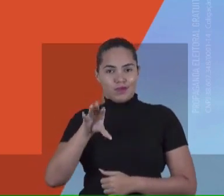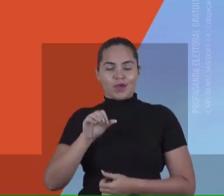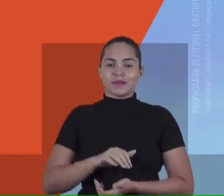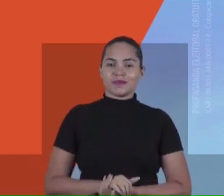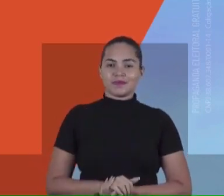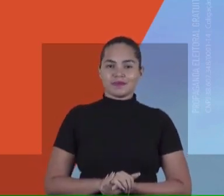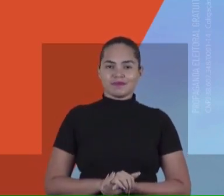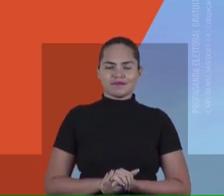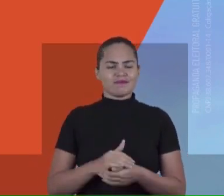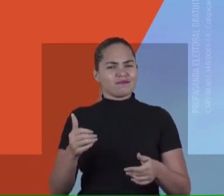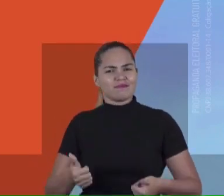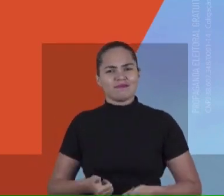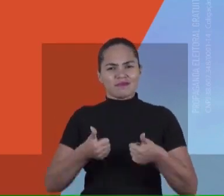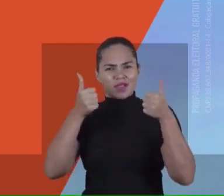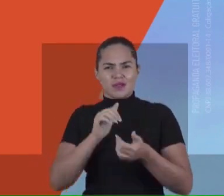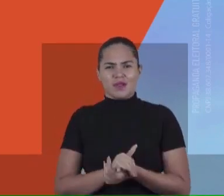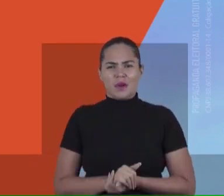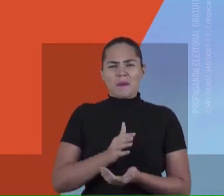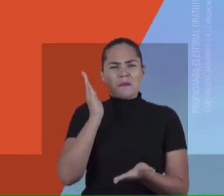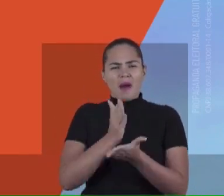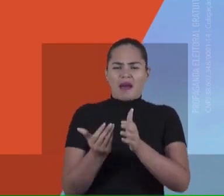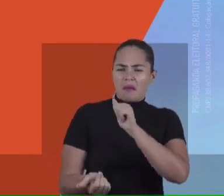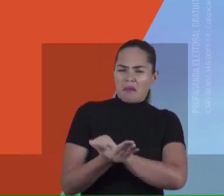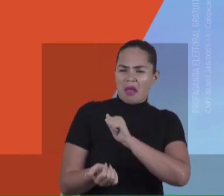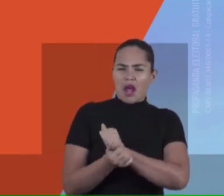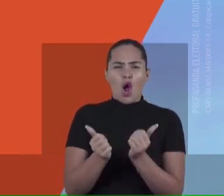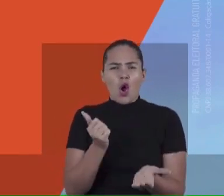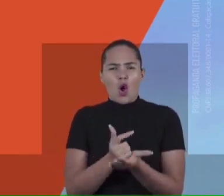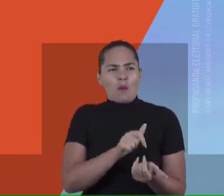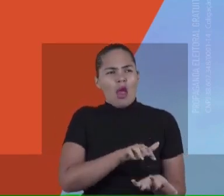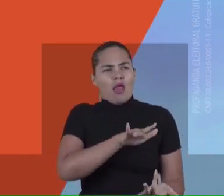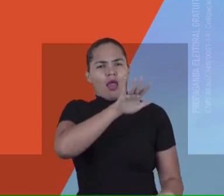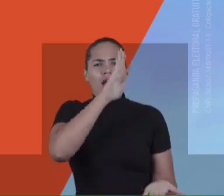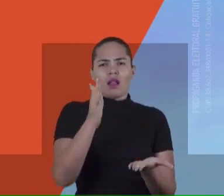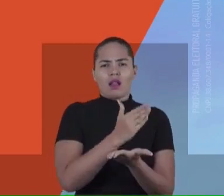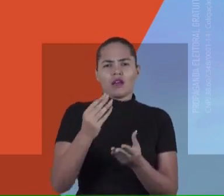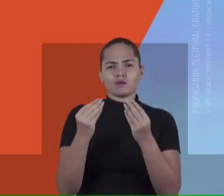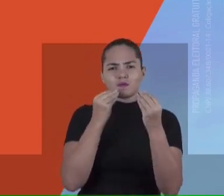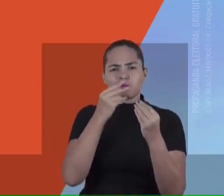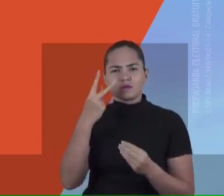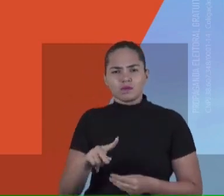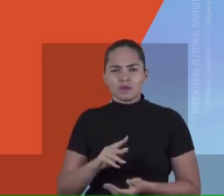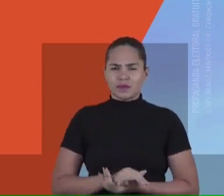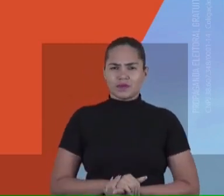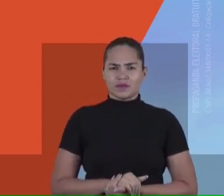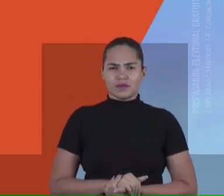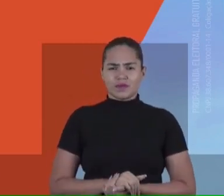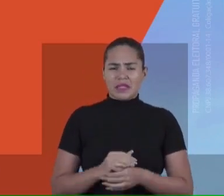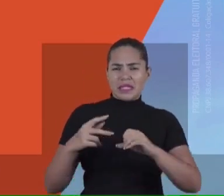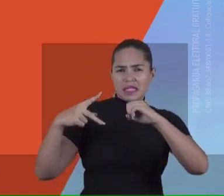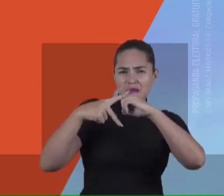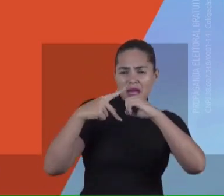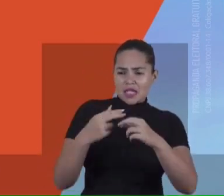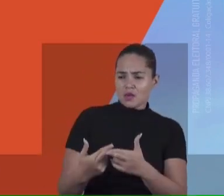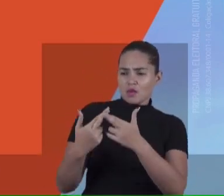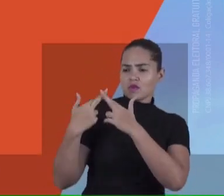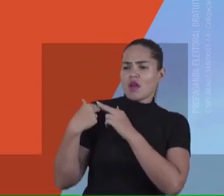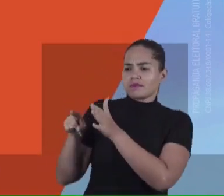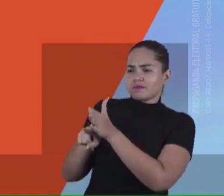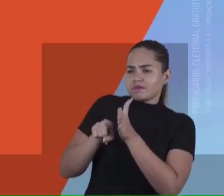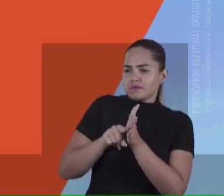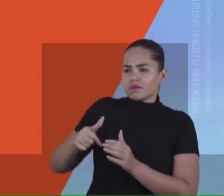cada professor da nossa cidade. Vamos fazer isso acabando com a corrupção da compra de livros e da merenda escolar.